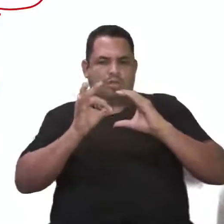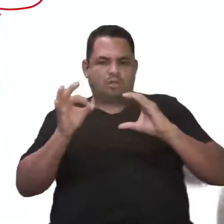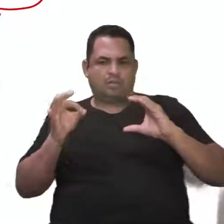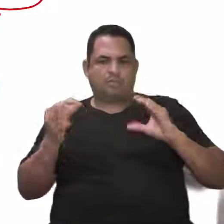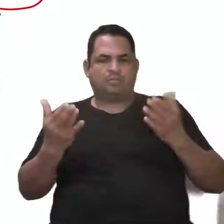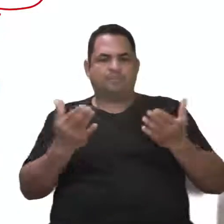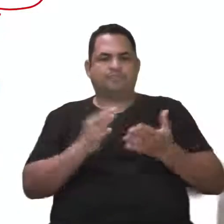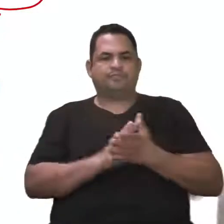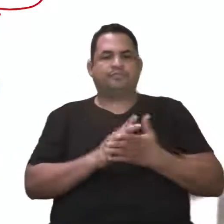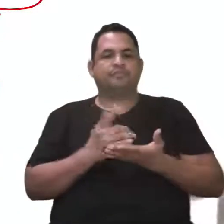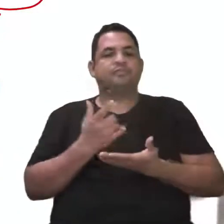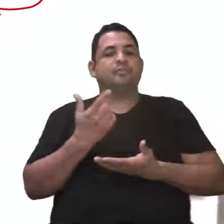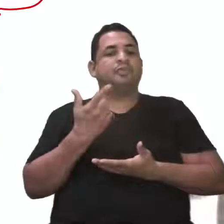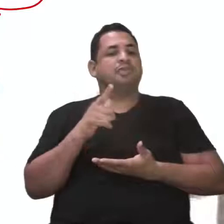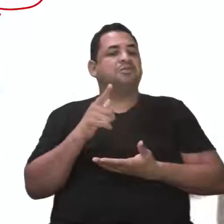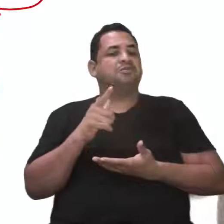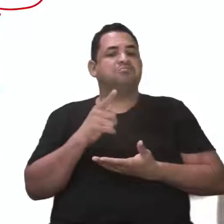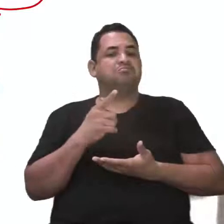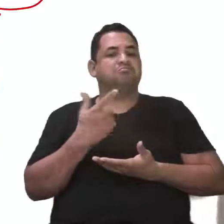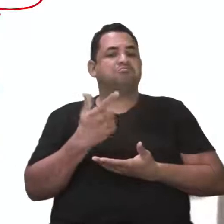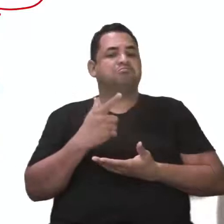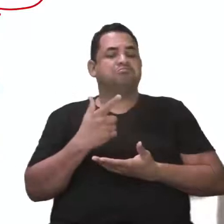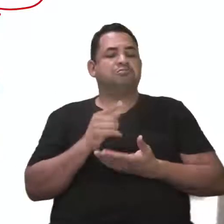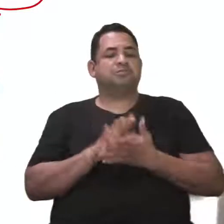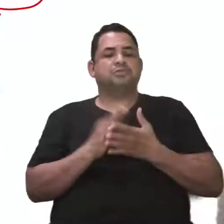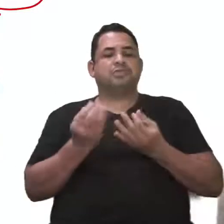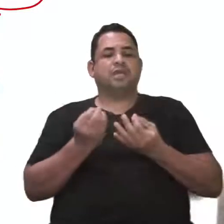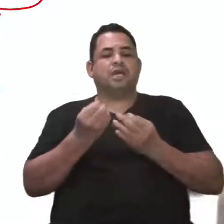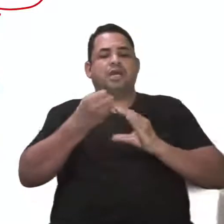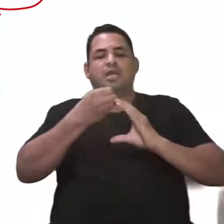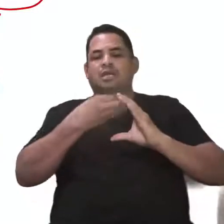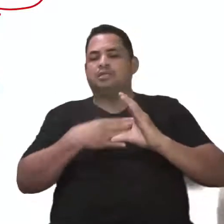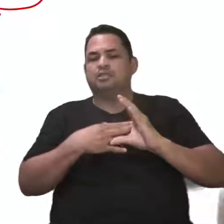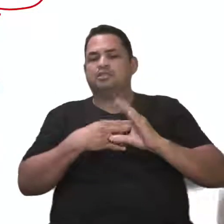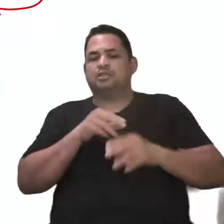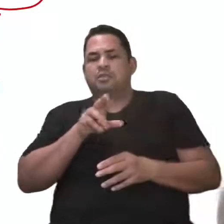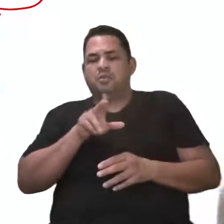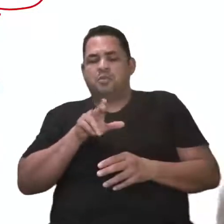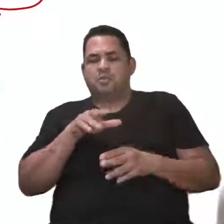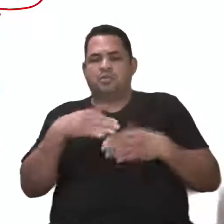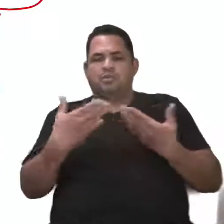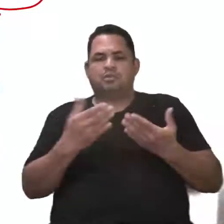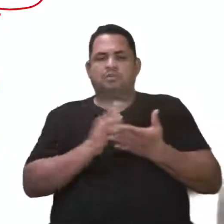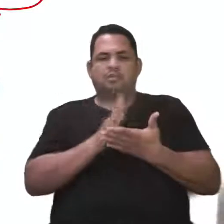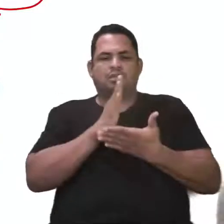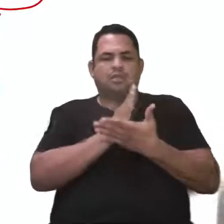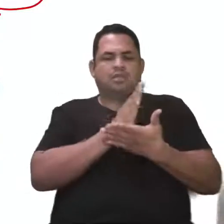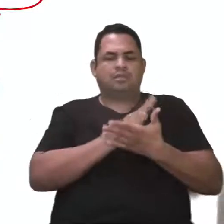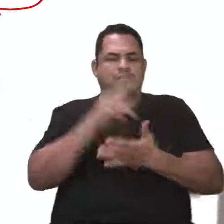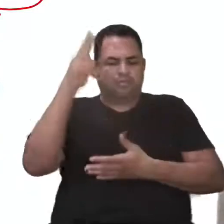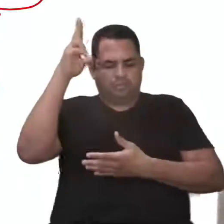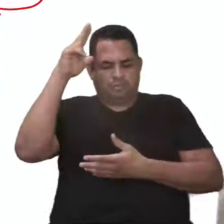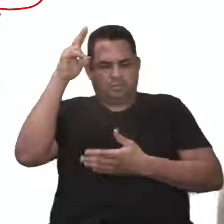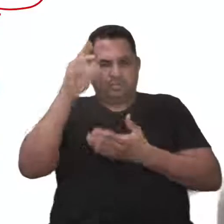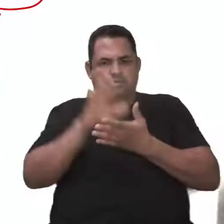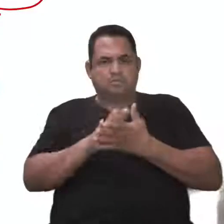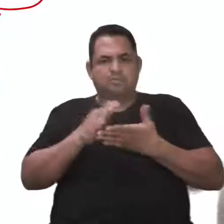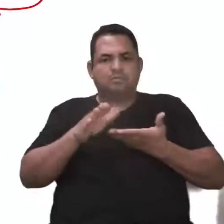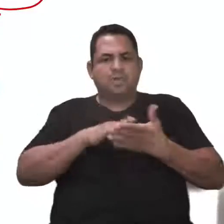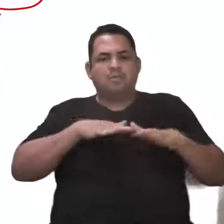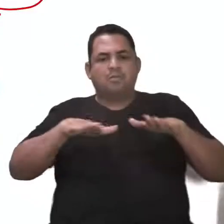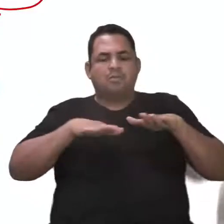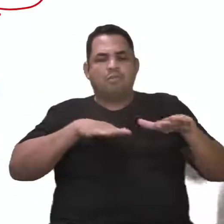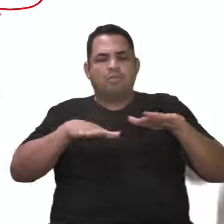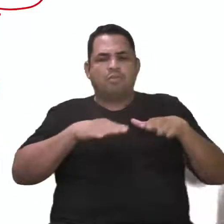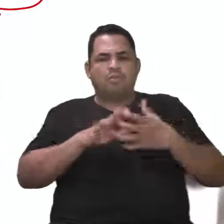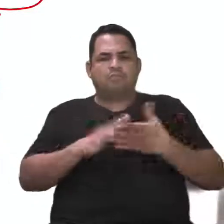Nesses casos, não há similaridade funcional. Ou seja, as patas do cavalo servem para locomoção.